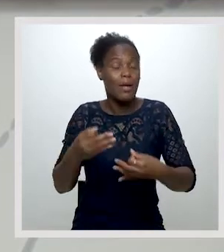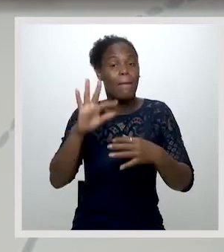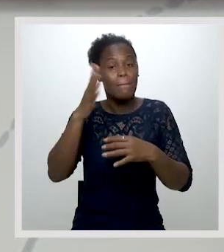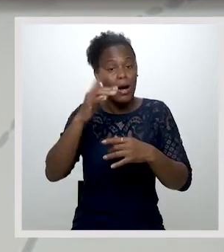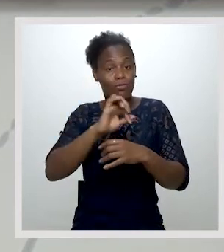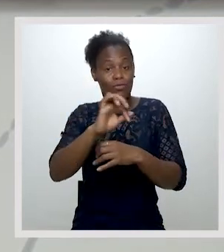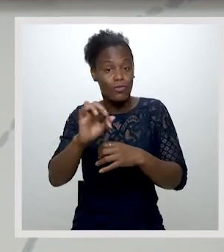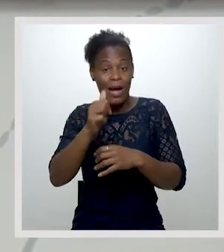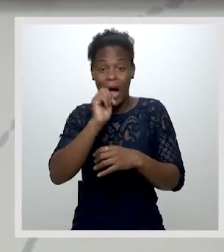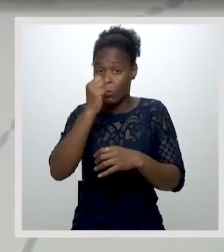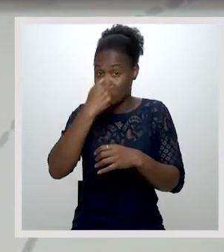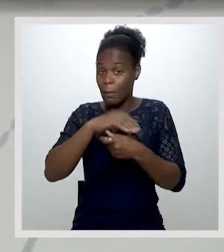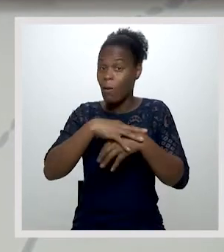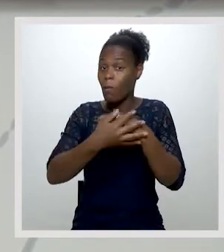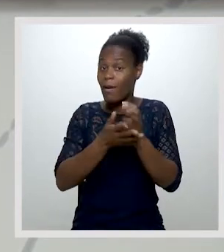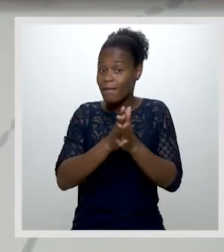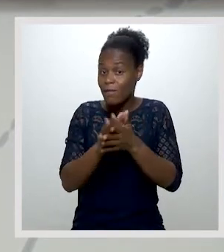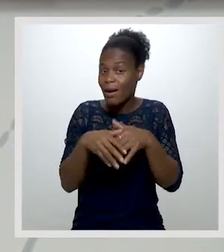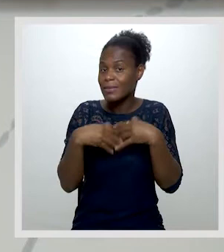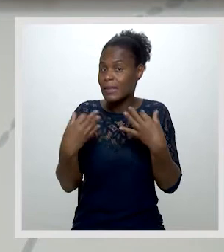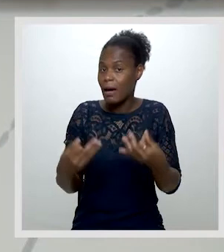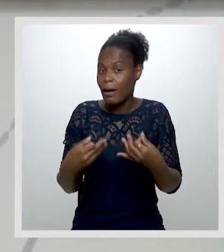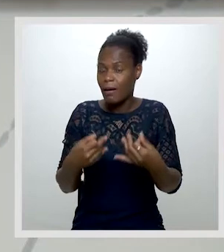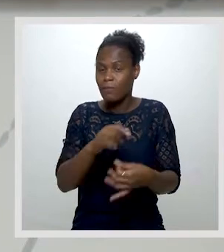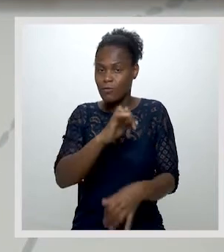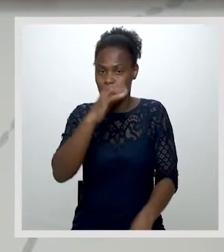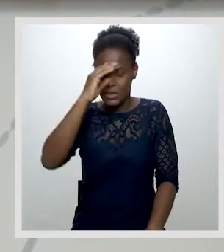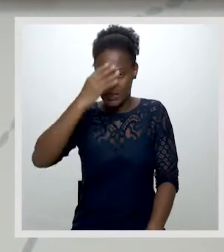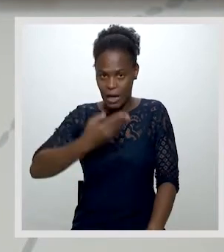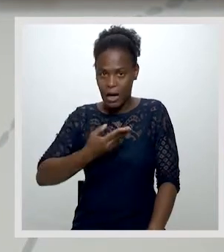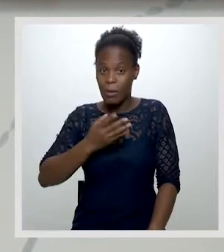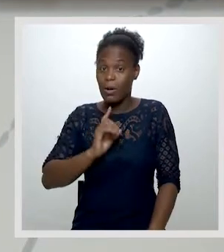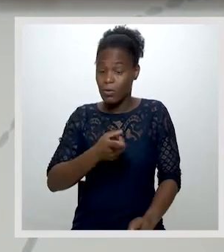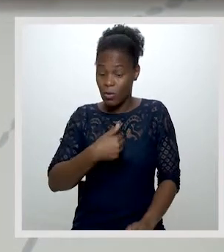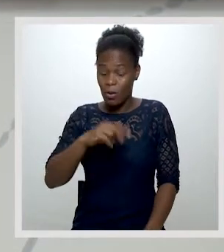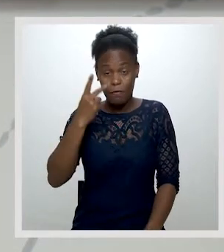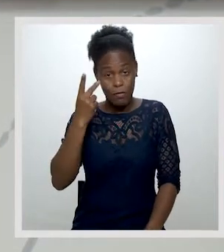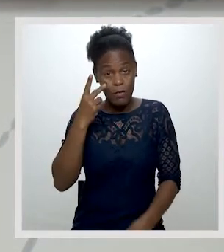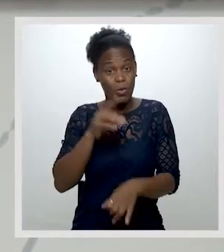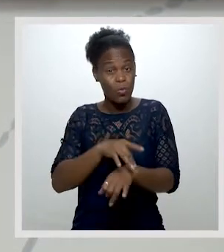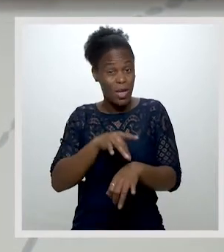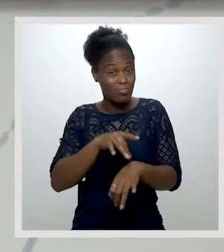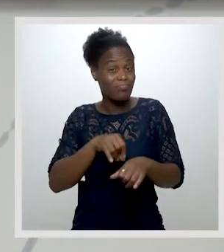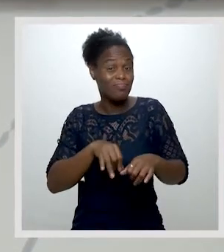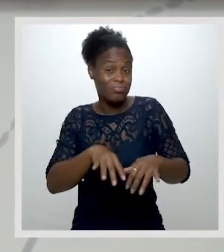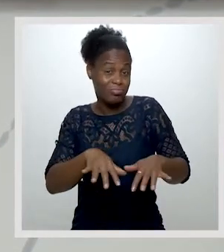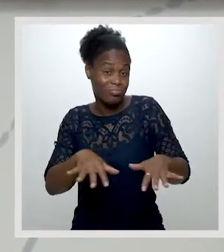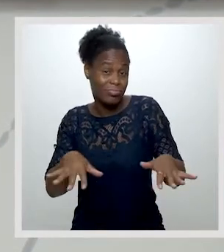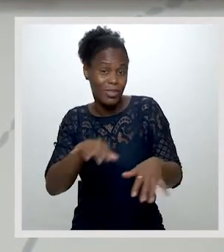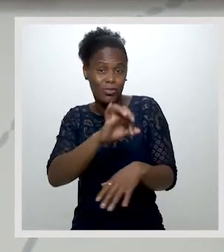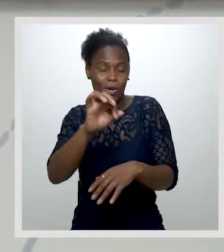mãos com água e sabão. Vocês já sabem que estamos a viver uma pandemia.